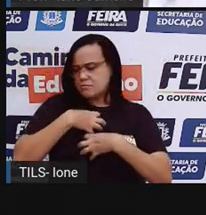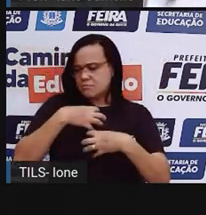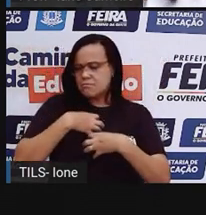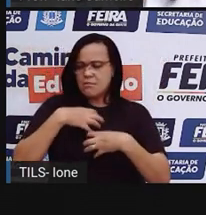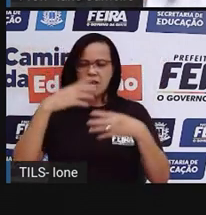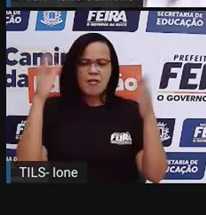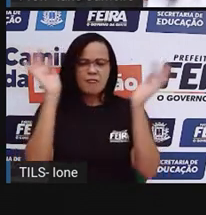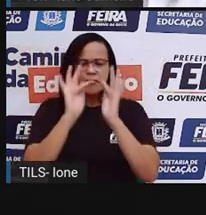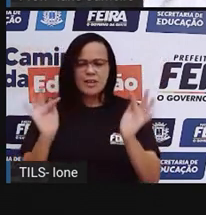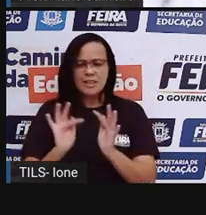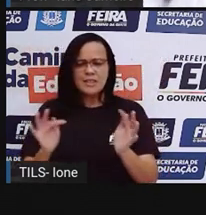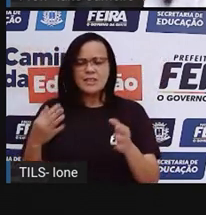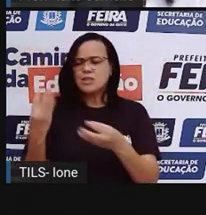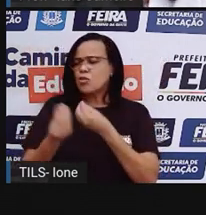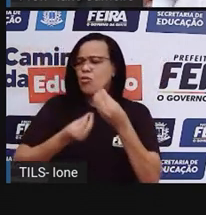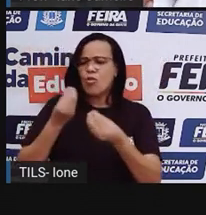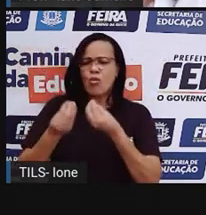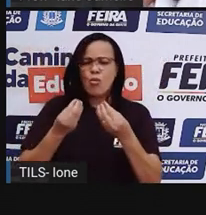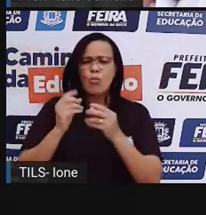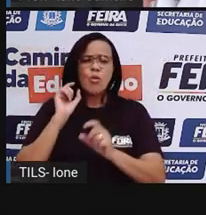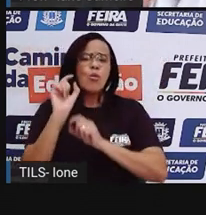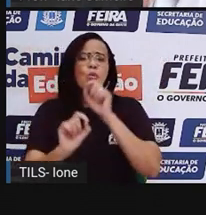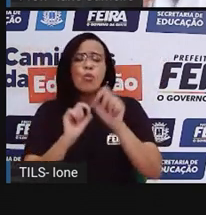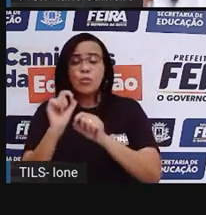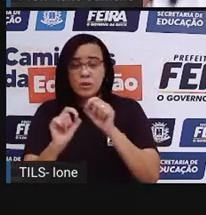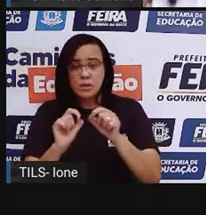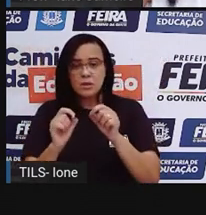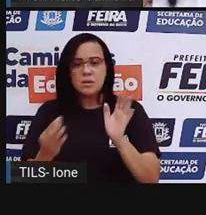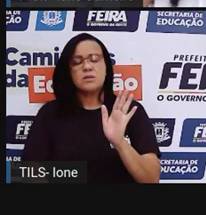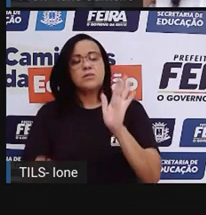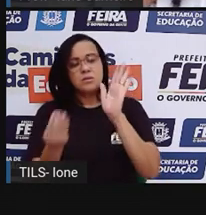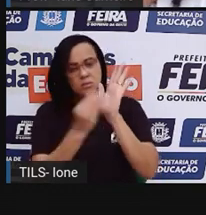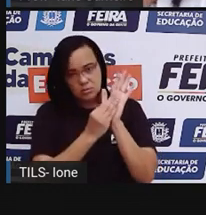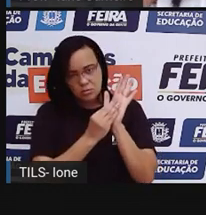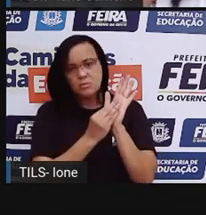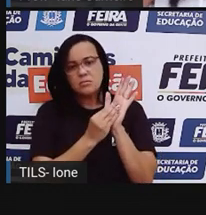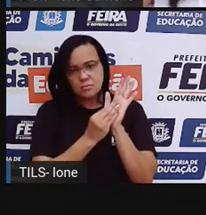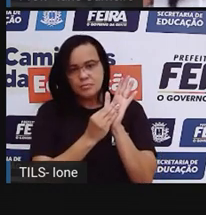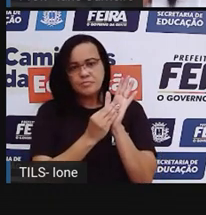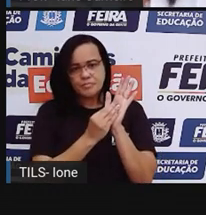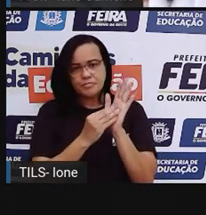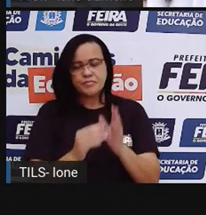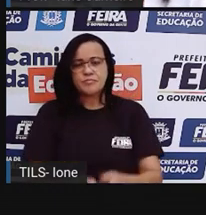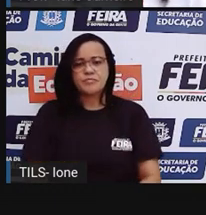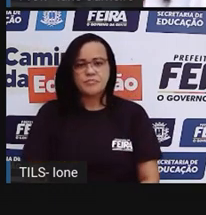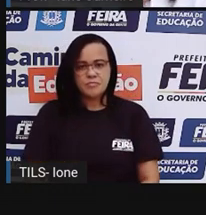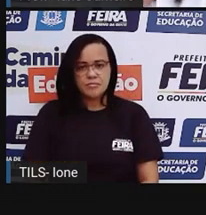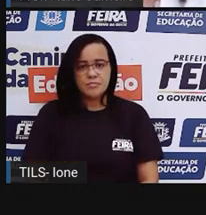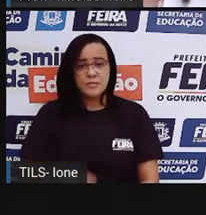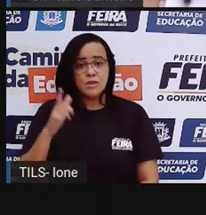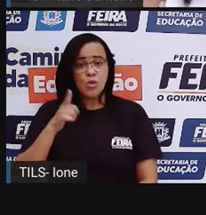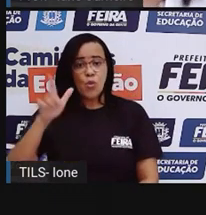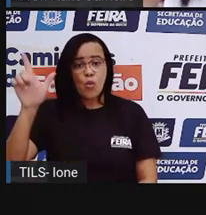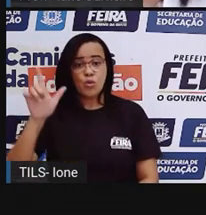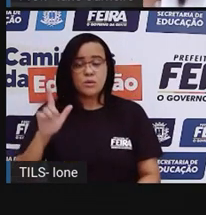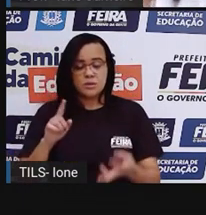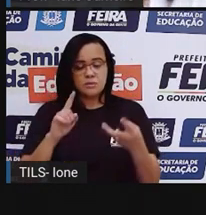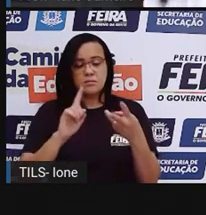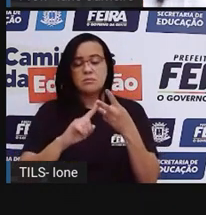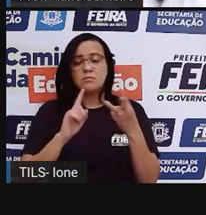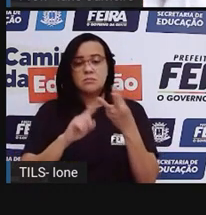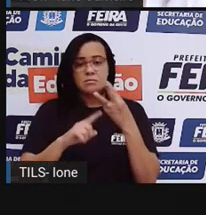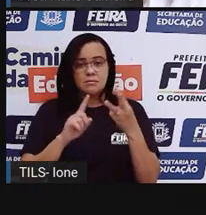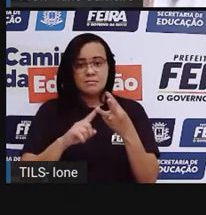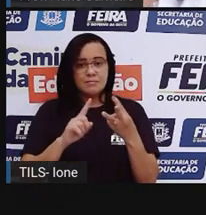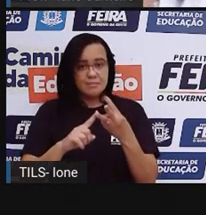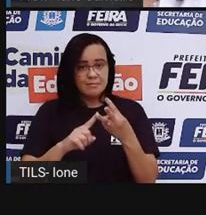você radiante. Você coloca lá na folha do seu emocionário, tá bom? Outra, compaixão. Lembra que a